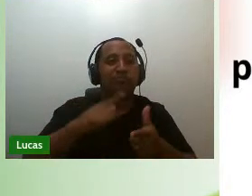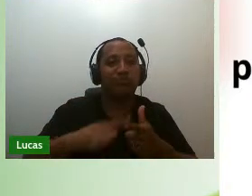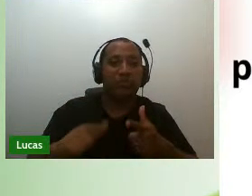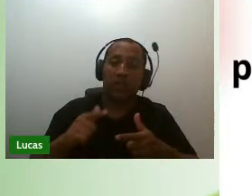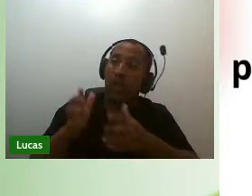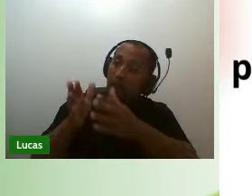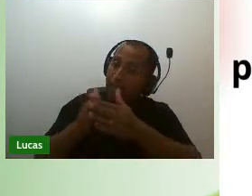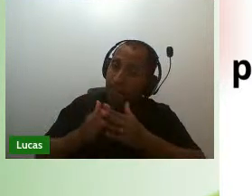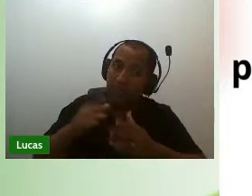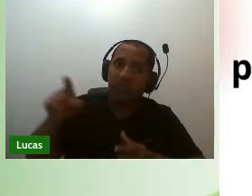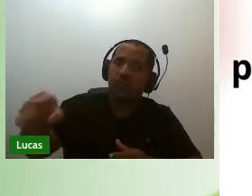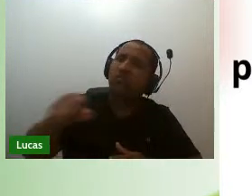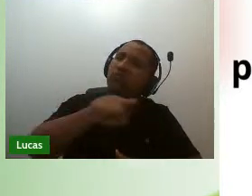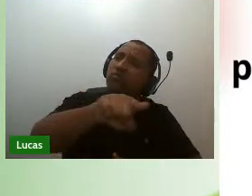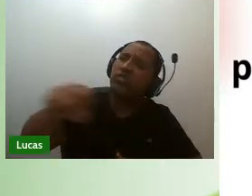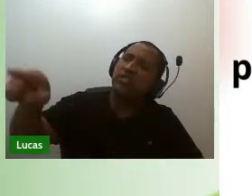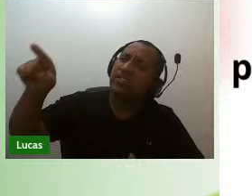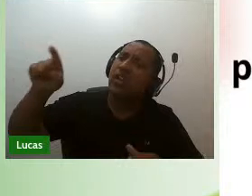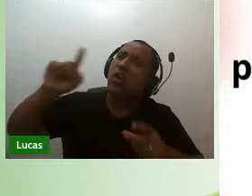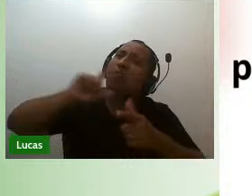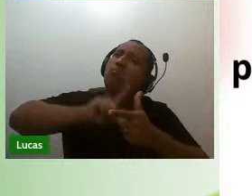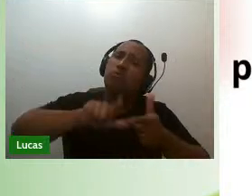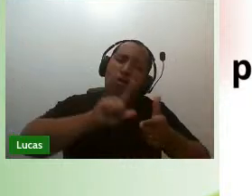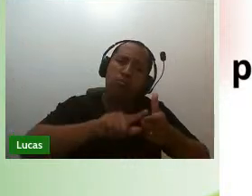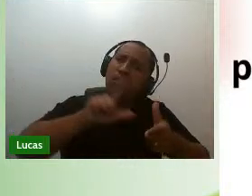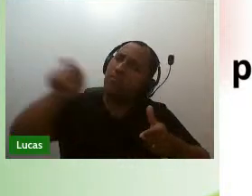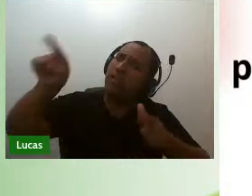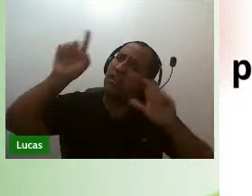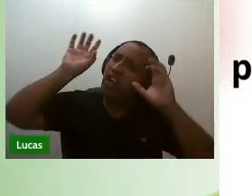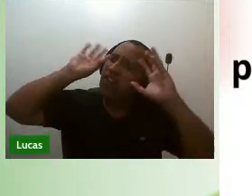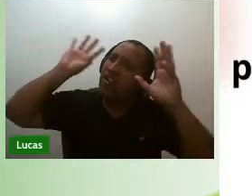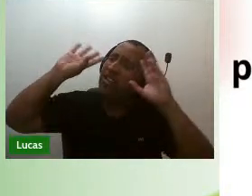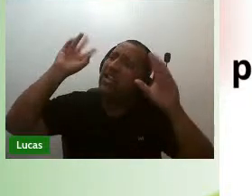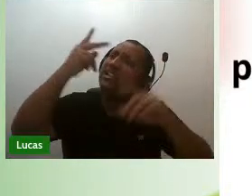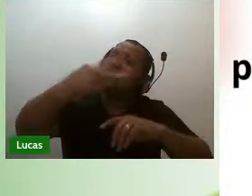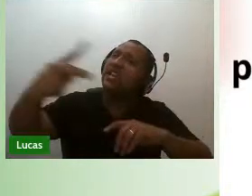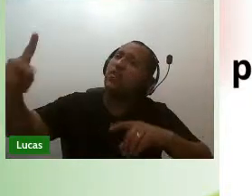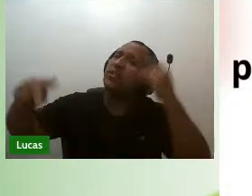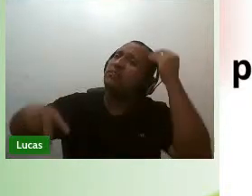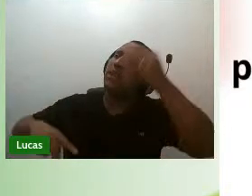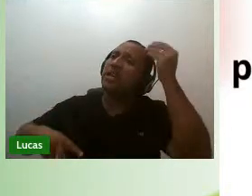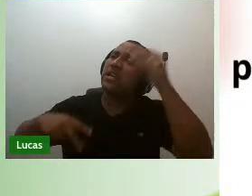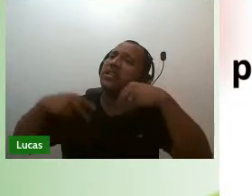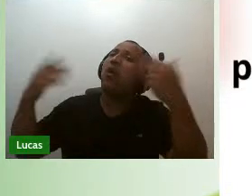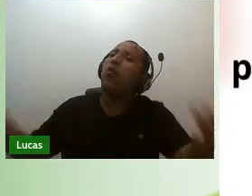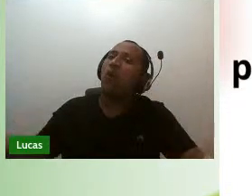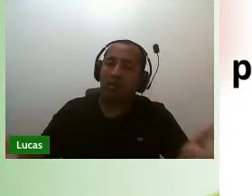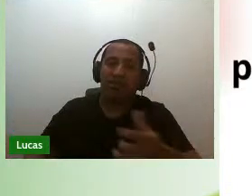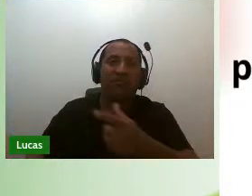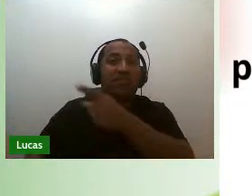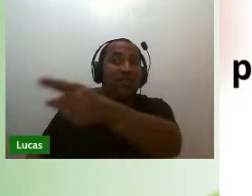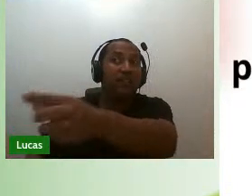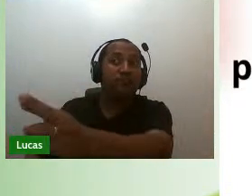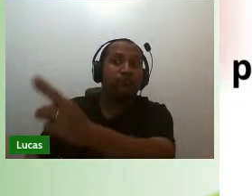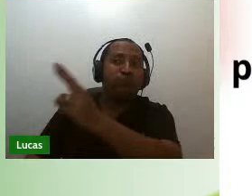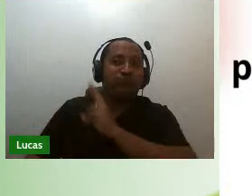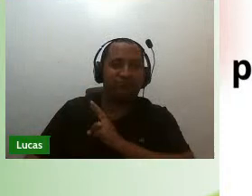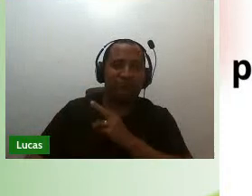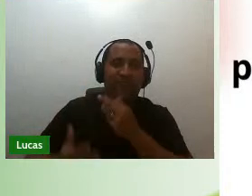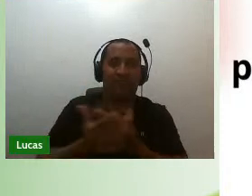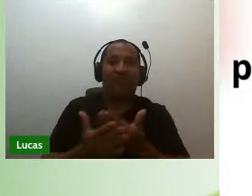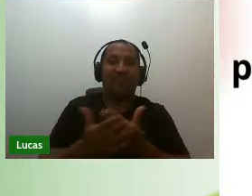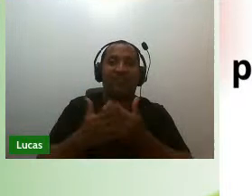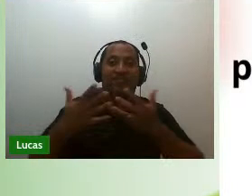pede para que eles reflitam sobre essa situação problema à luz das experiências e vivências que eles tiveram. Então, isso torna a aula mais